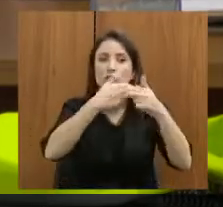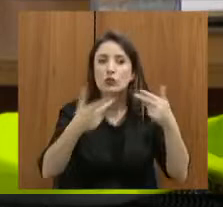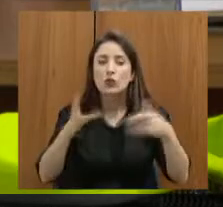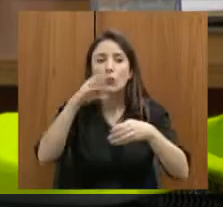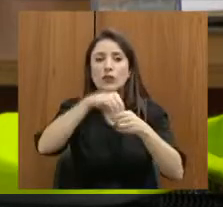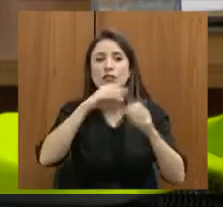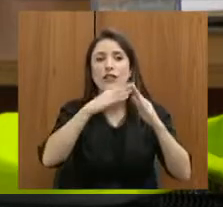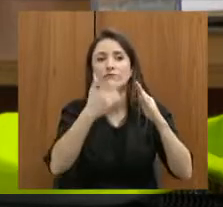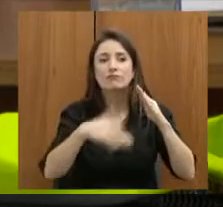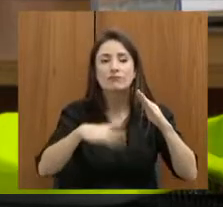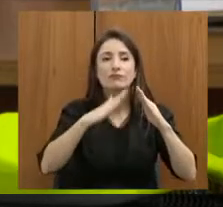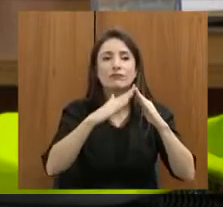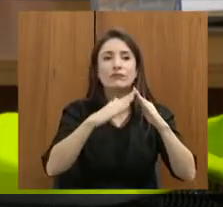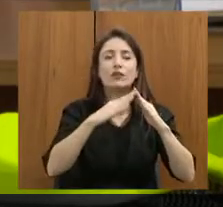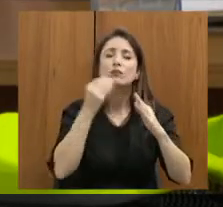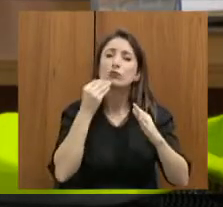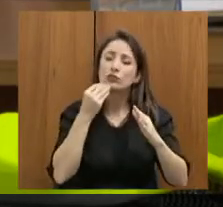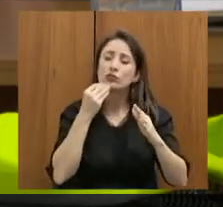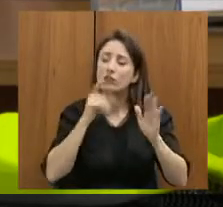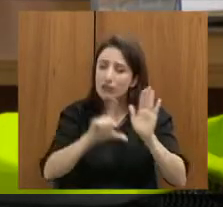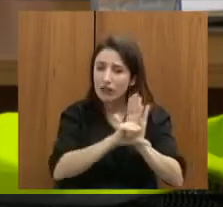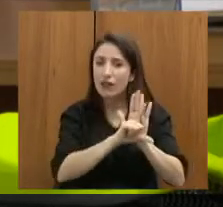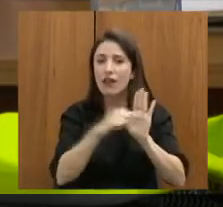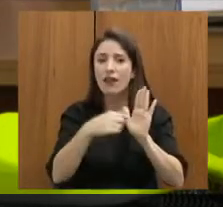tinha que ser lei